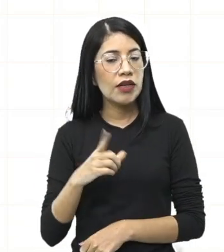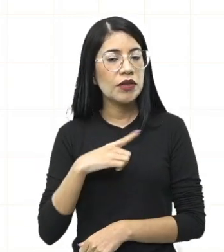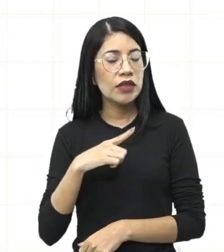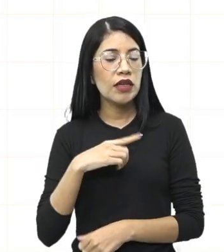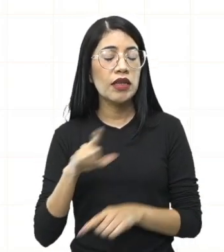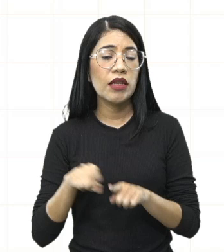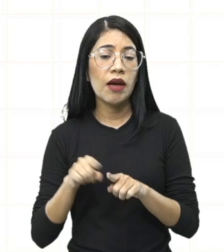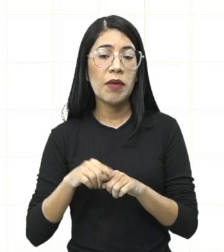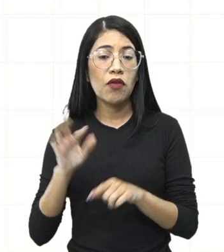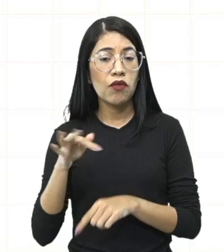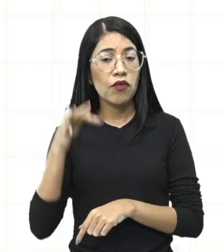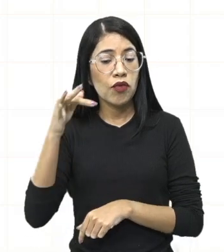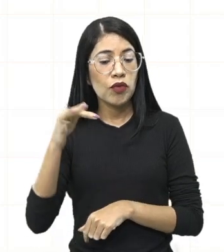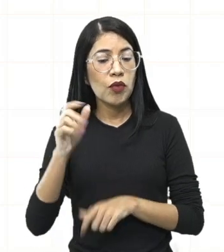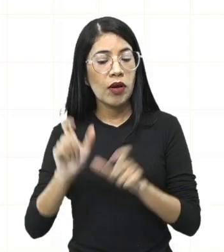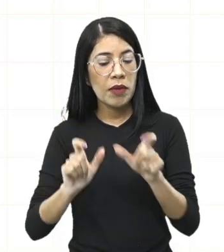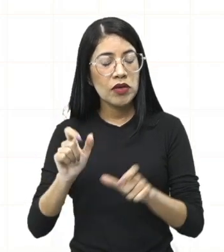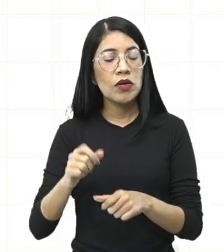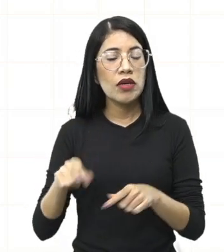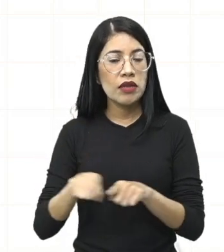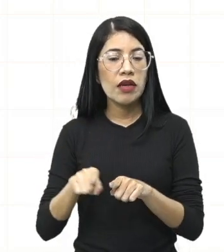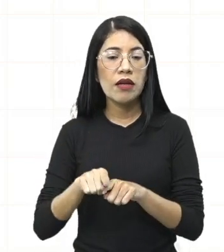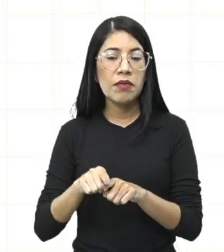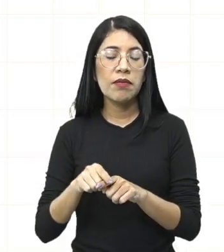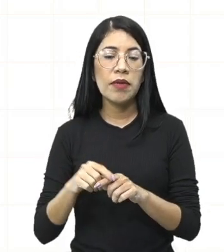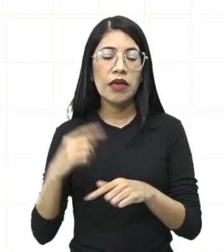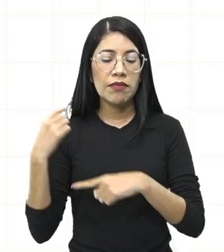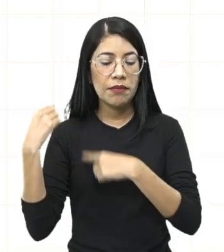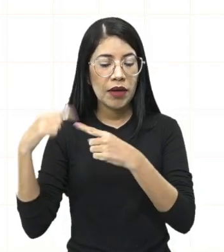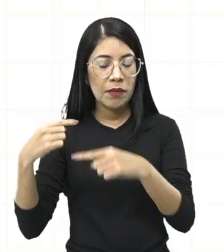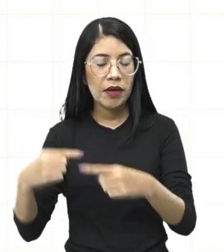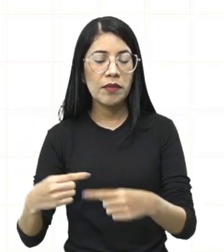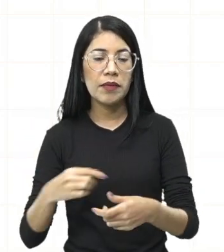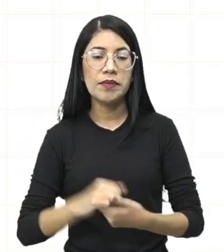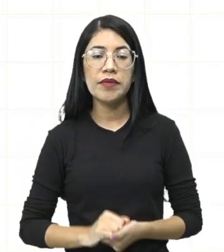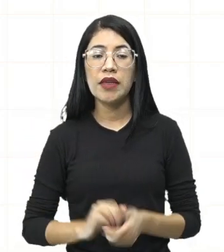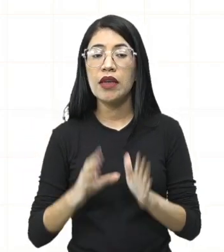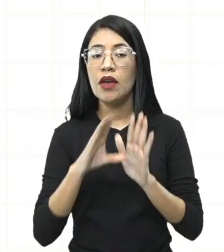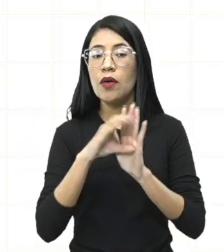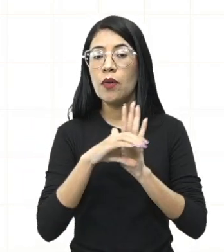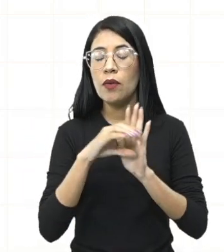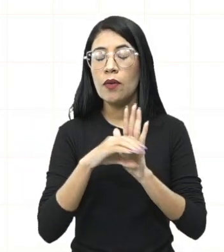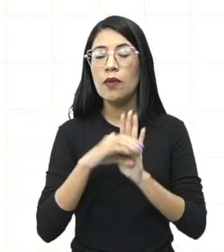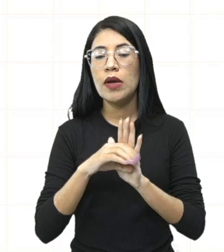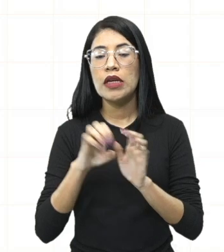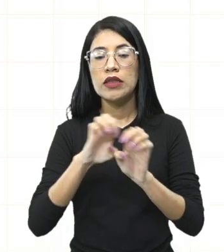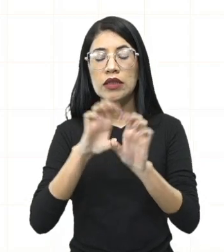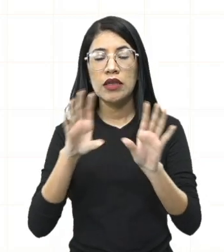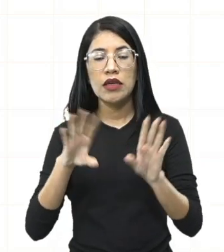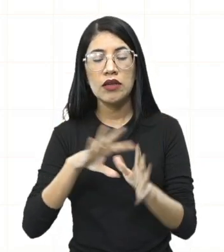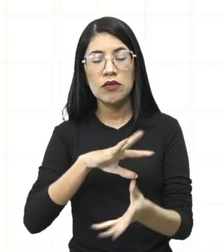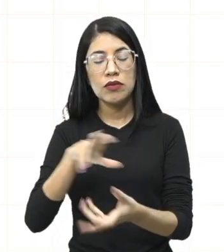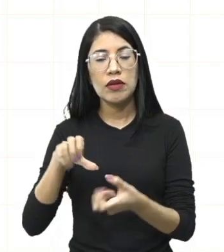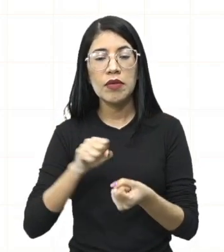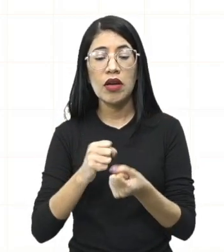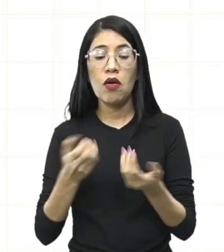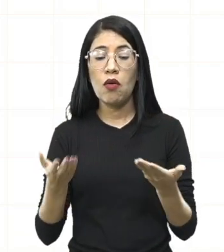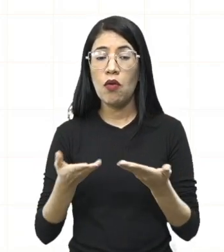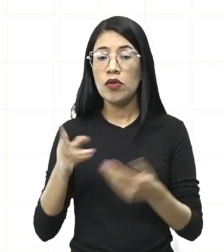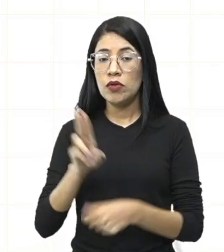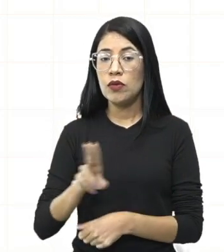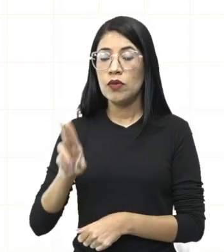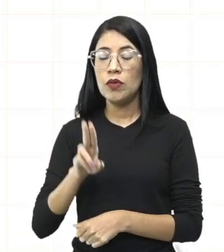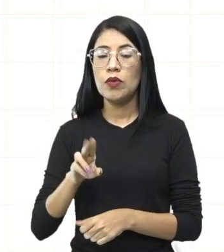as nossas próximas gerações, né? Que é o que diz o conceito de sustentabilidade. Eu utilizo hoje os recursos de